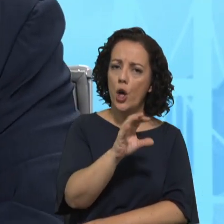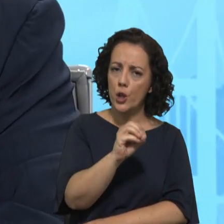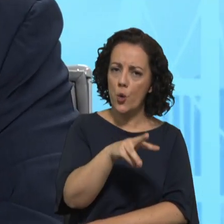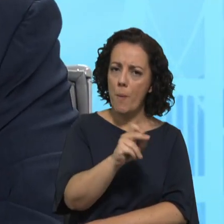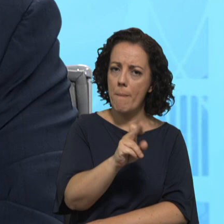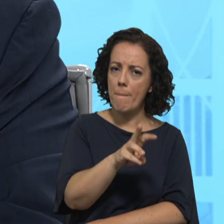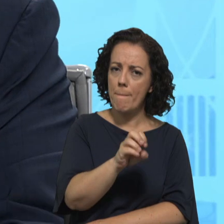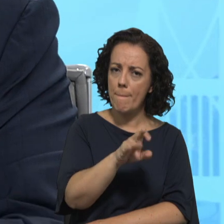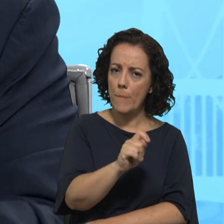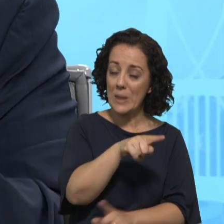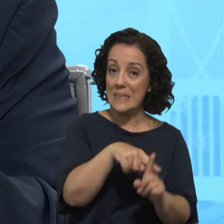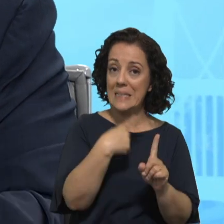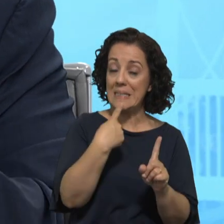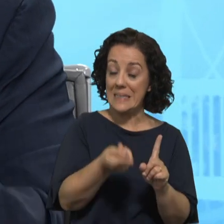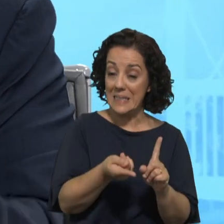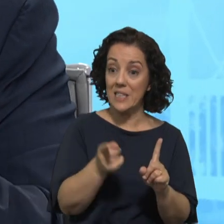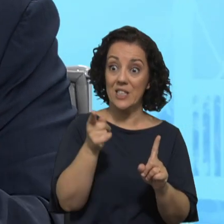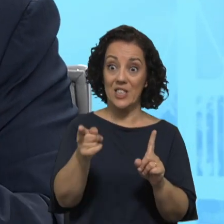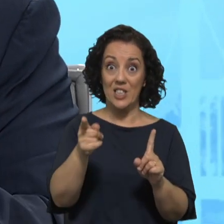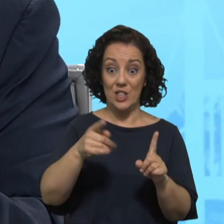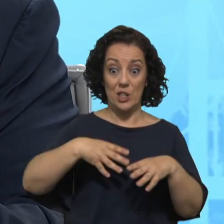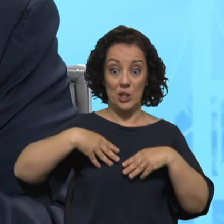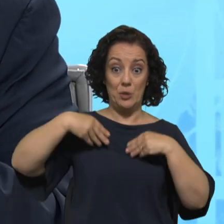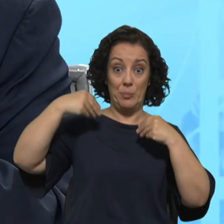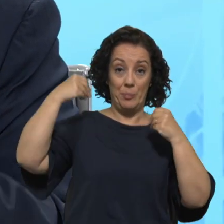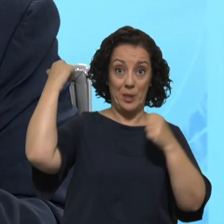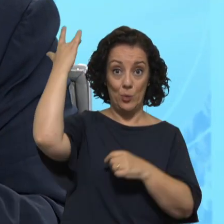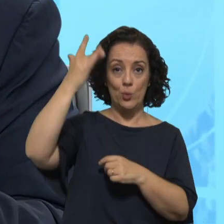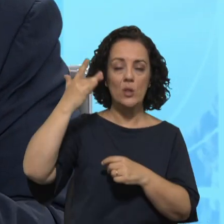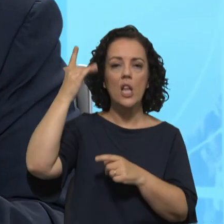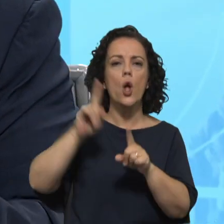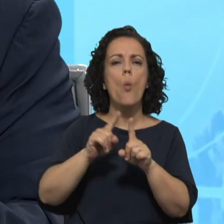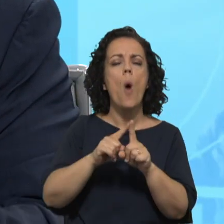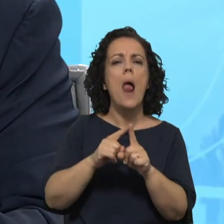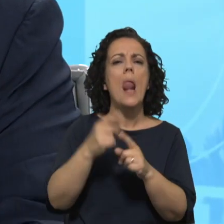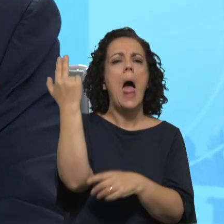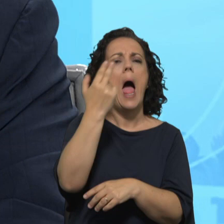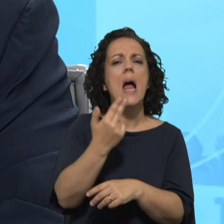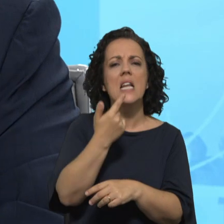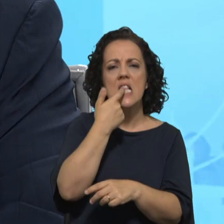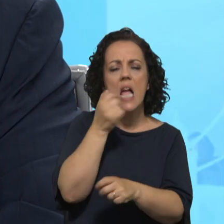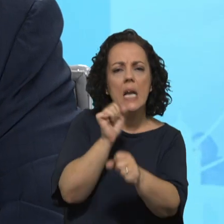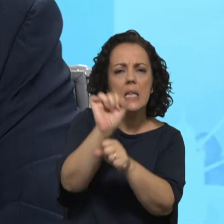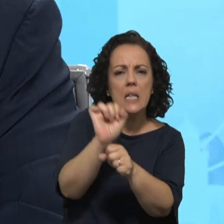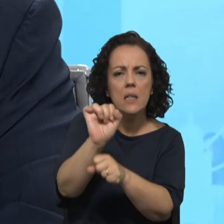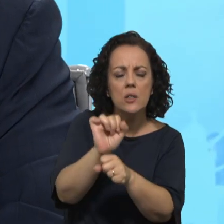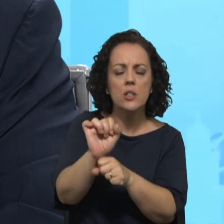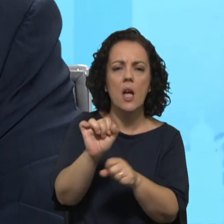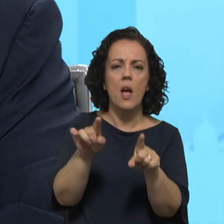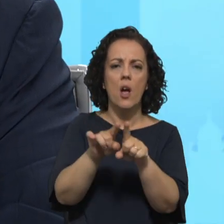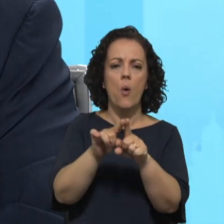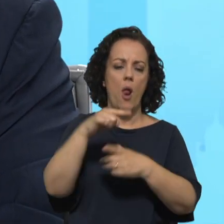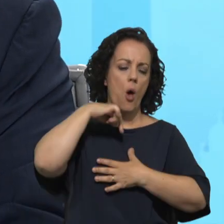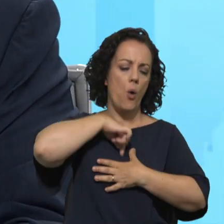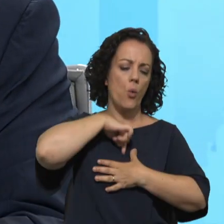O artista que vai esculpindo em nós aquela beleza a que o nosso coração aspira e